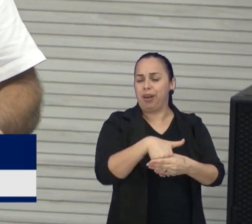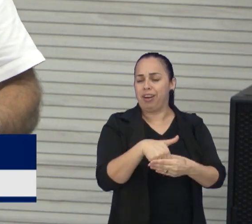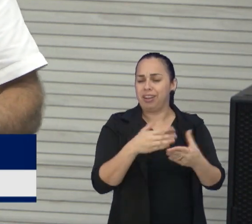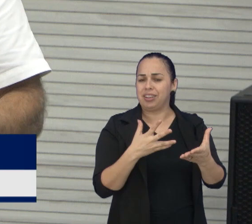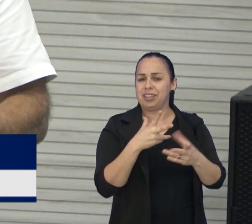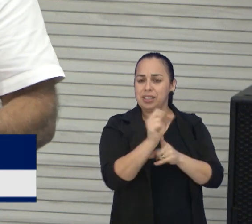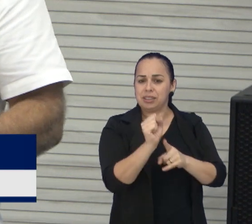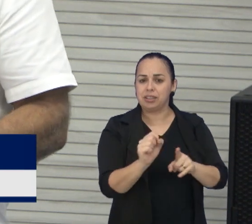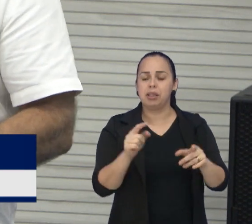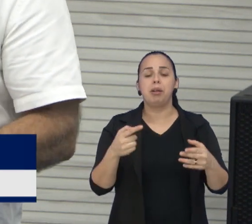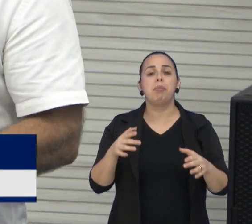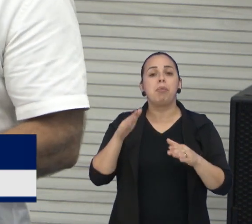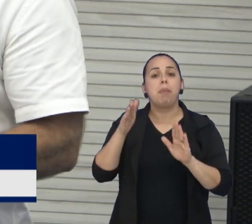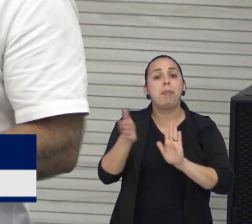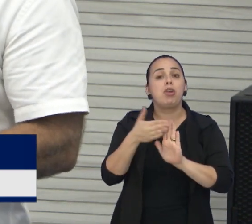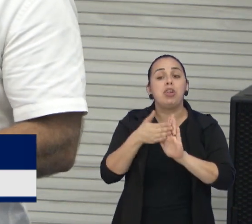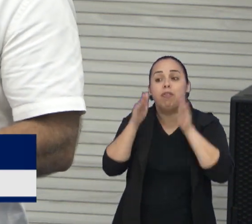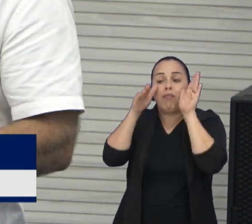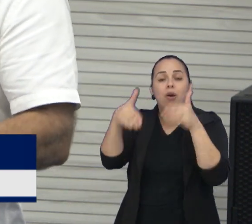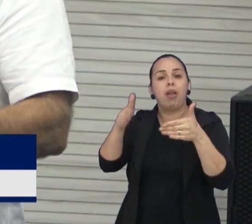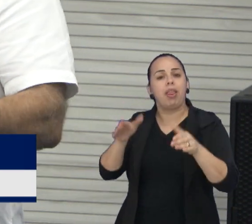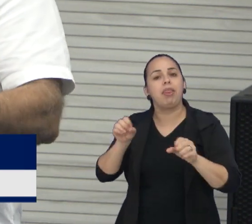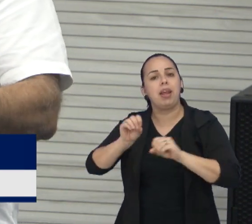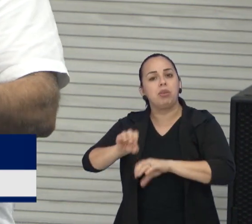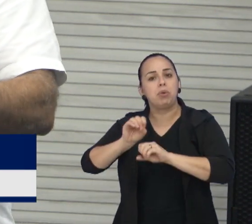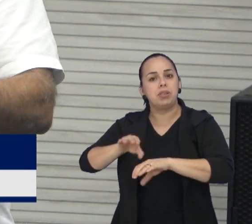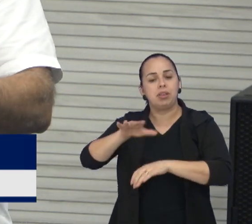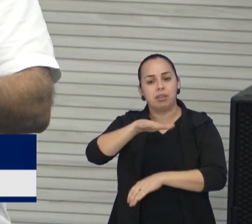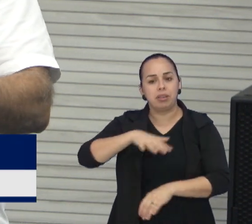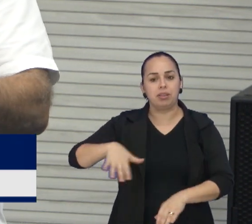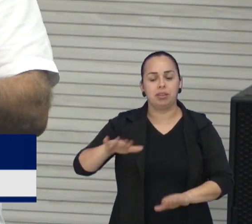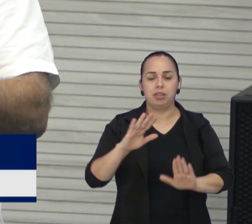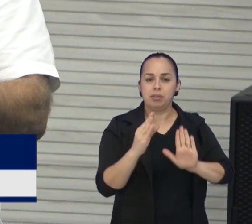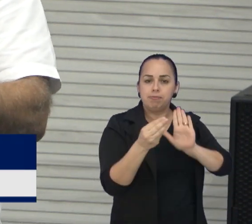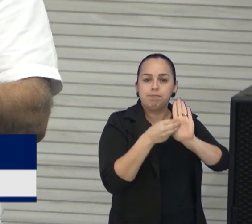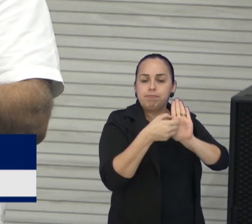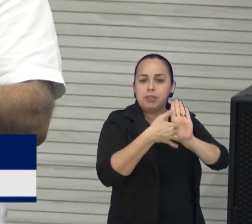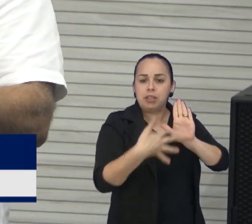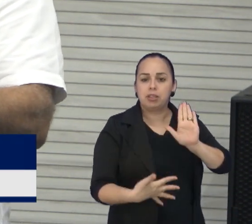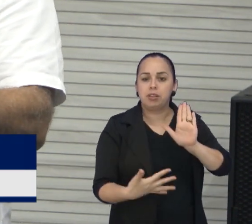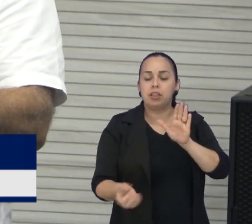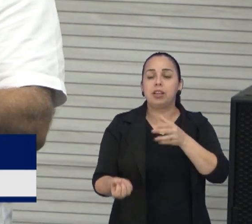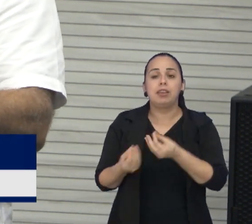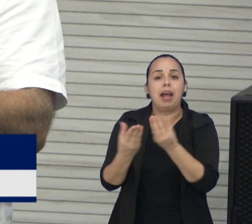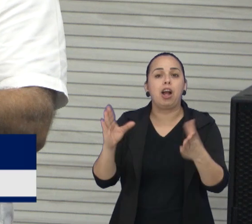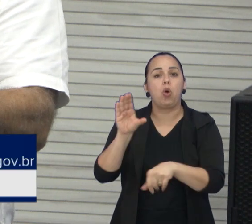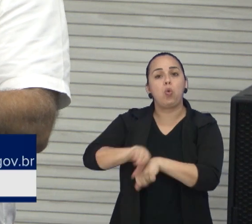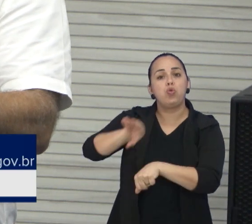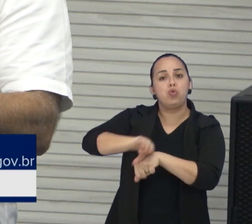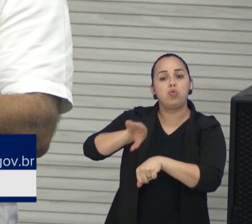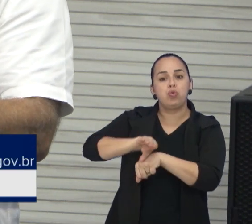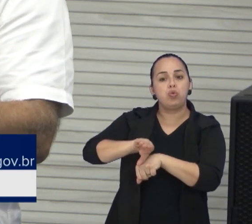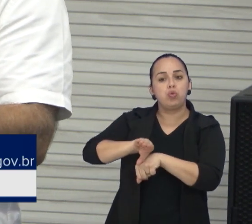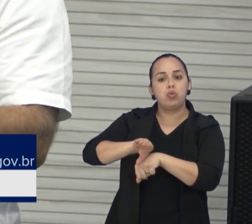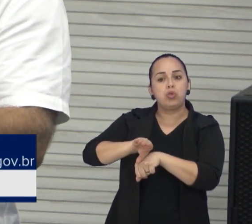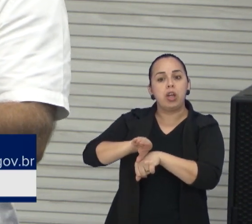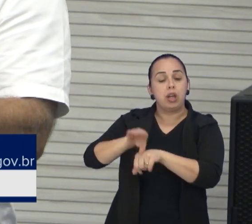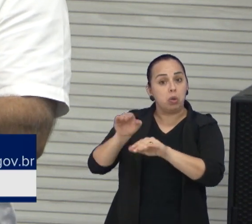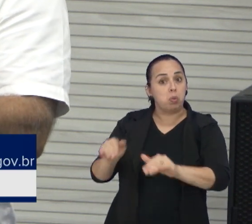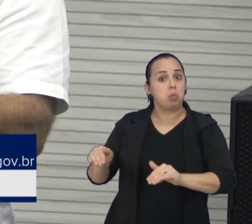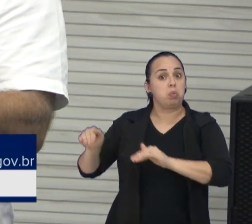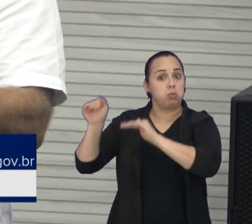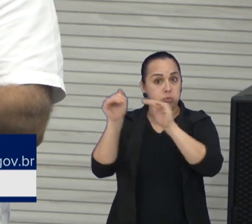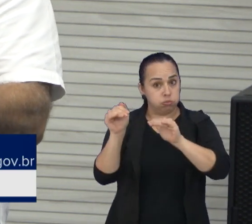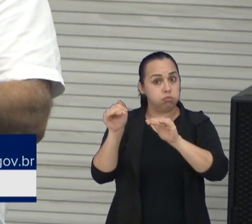para a educação, né, do nosso município, aqui onde a gente coloca implantar curso de formação